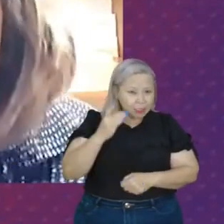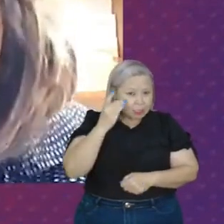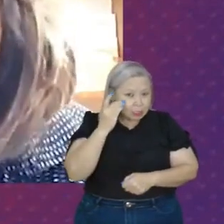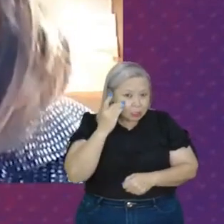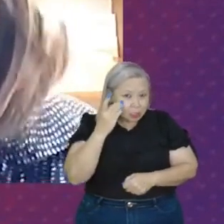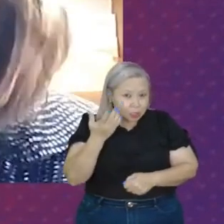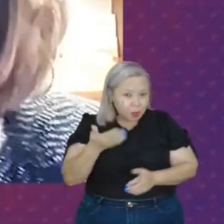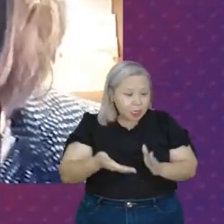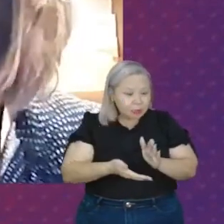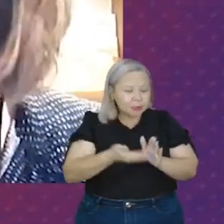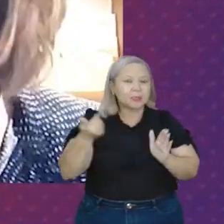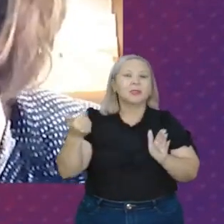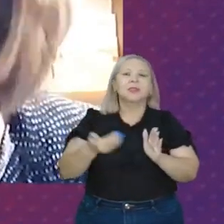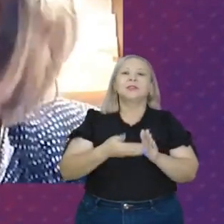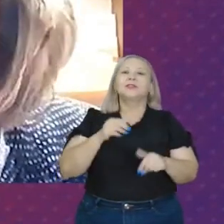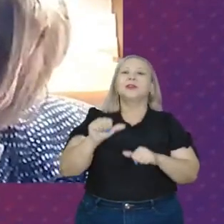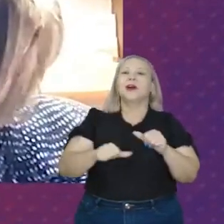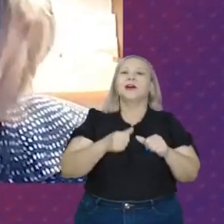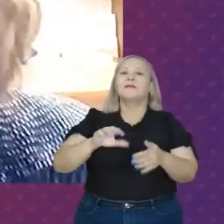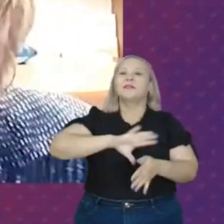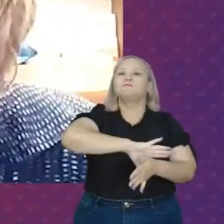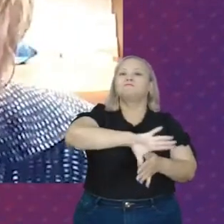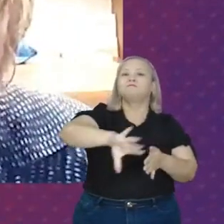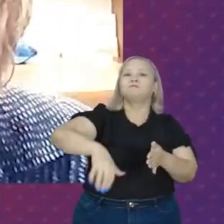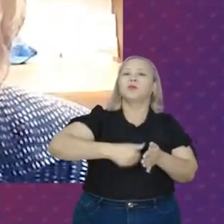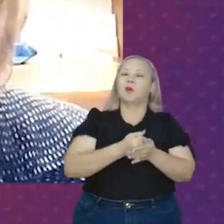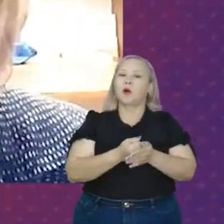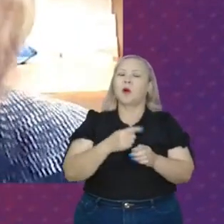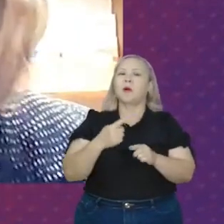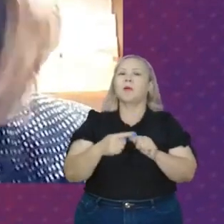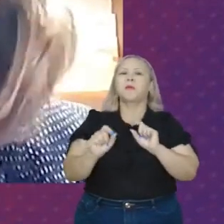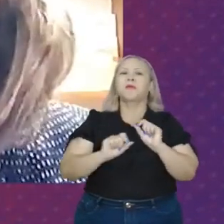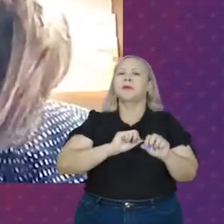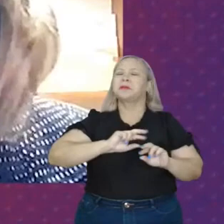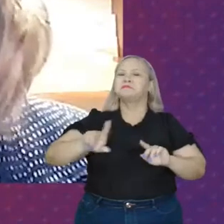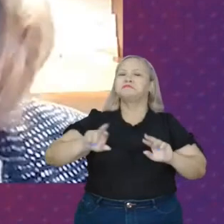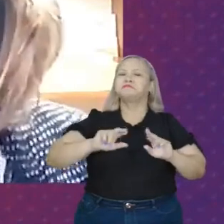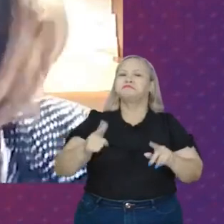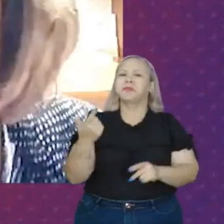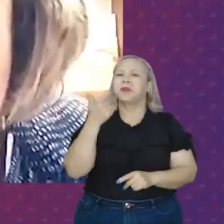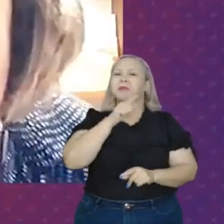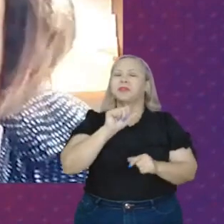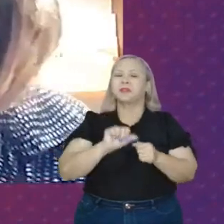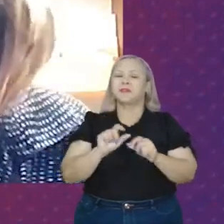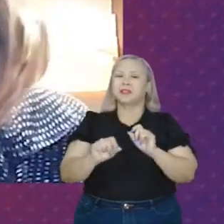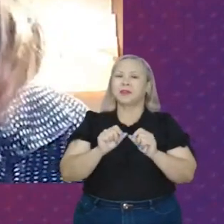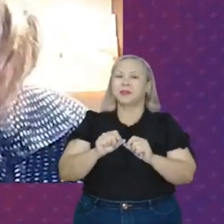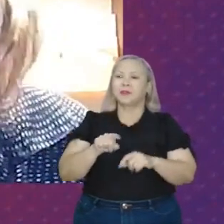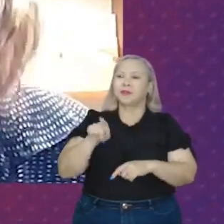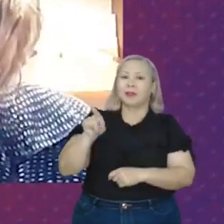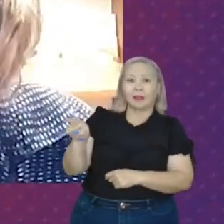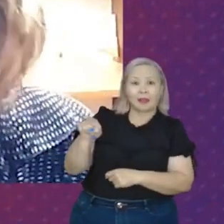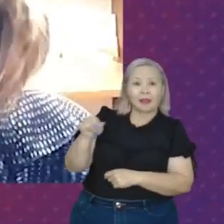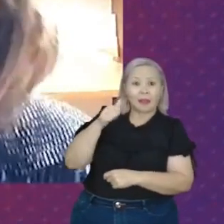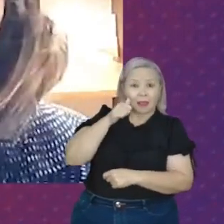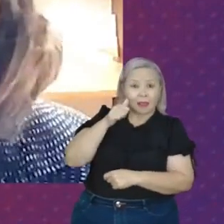que tiraram através de um golpe, porque não conseguiam fazer com que ela